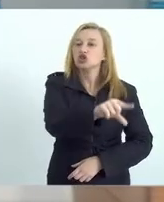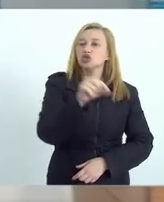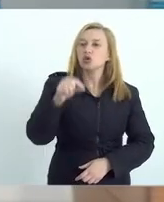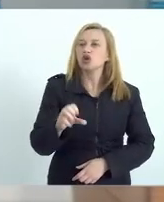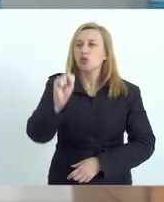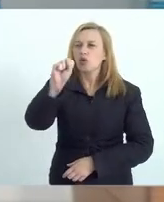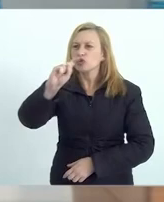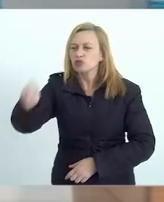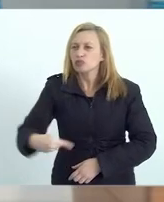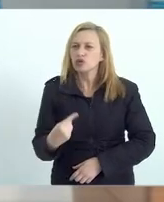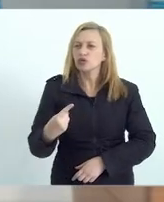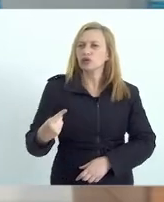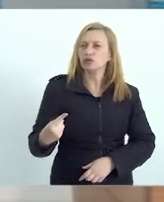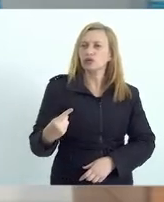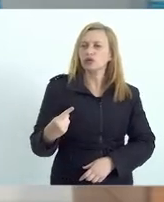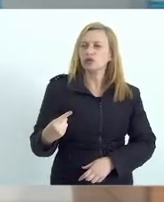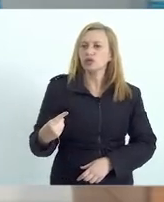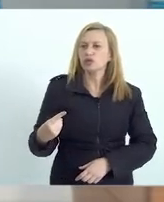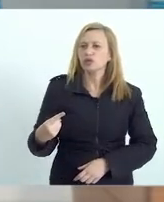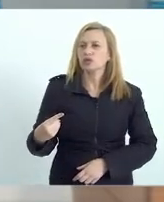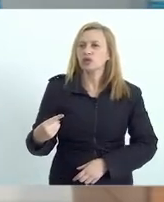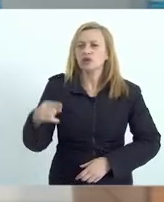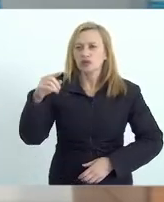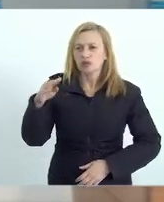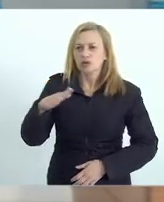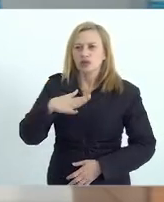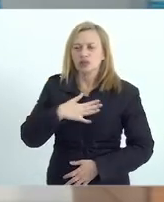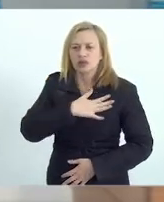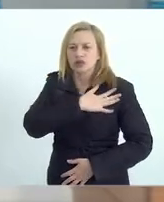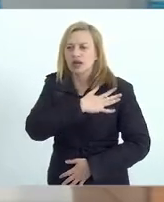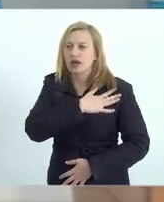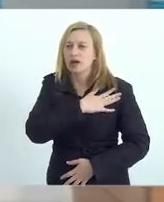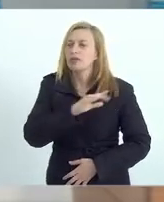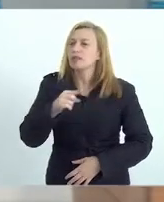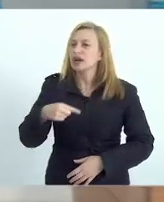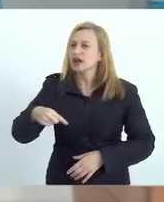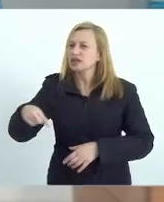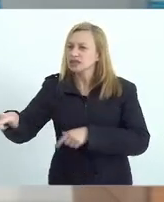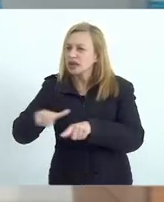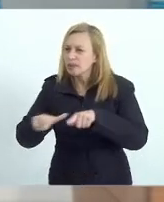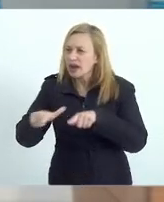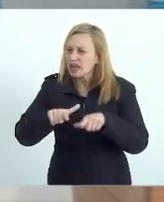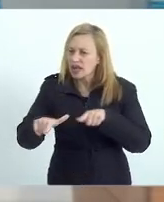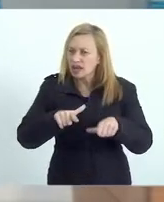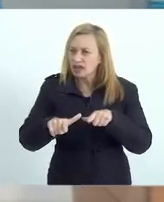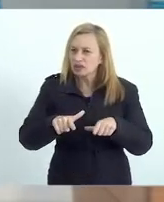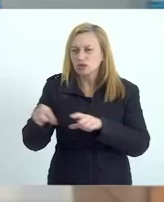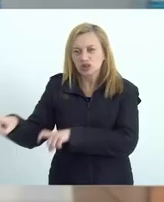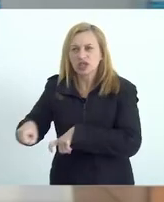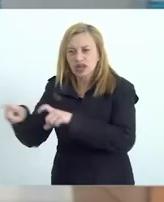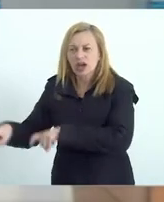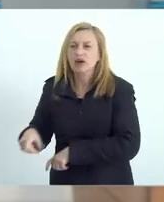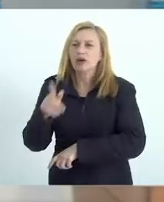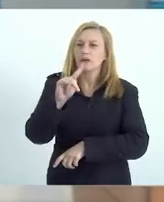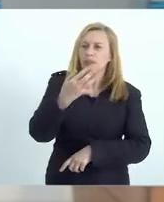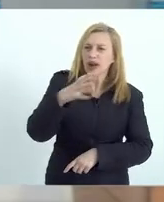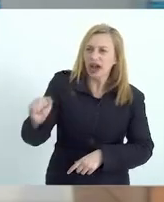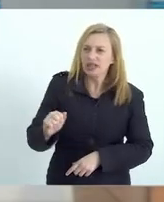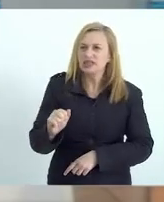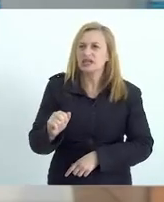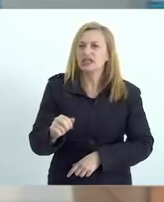para servirem no interior e não foram sua praças não foram